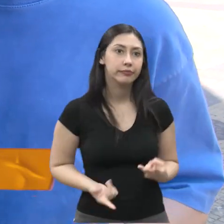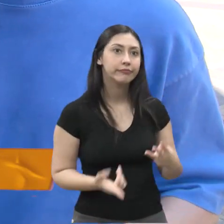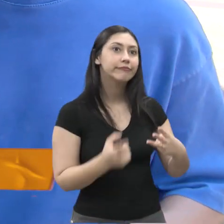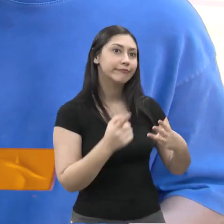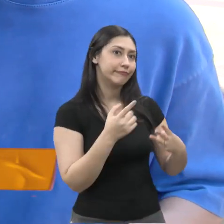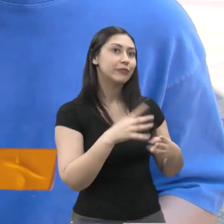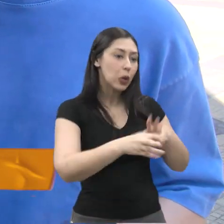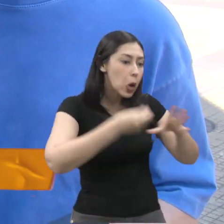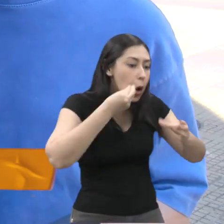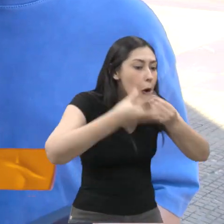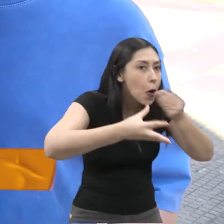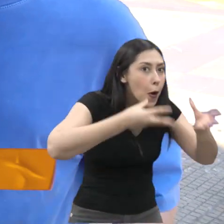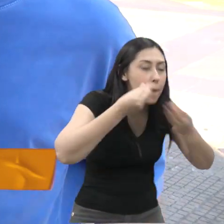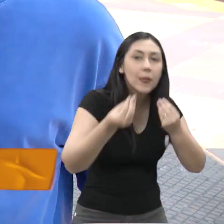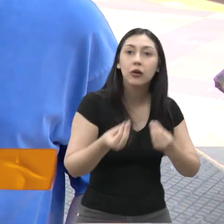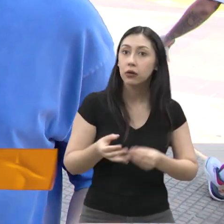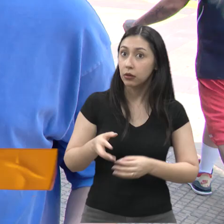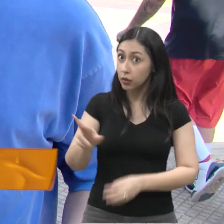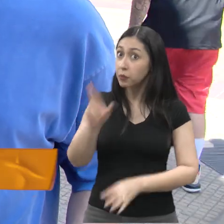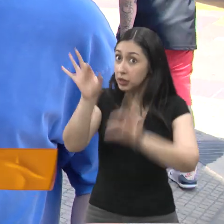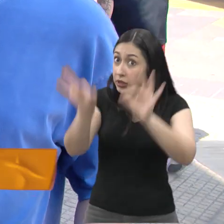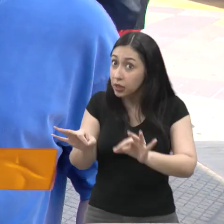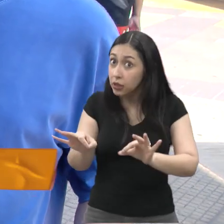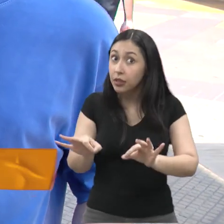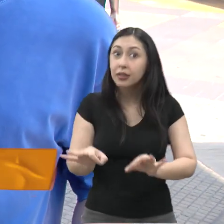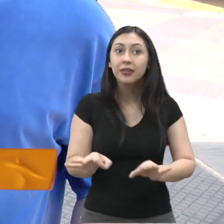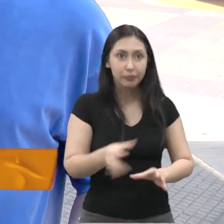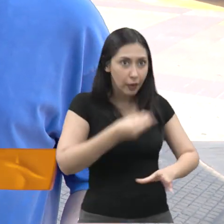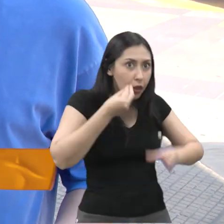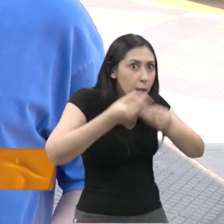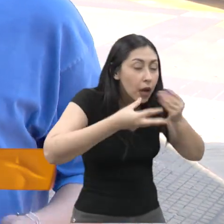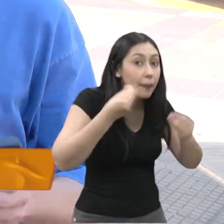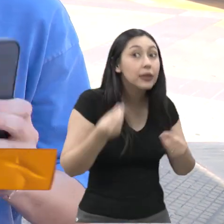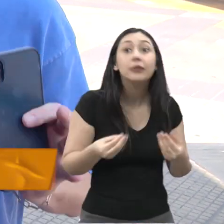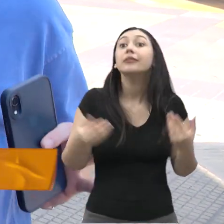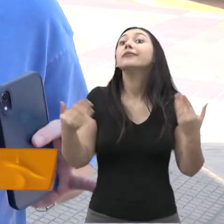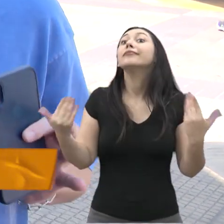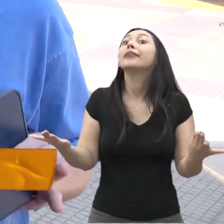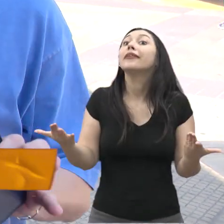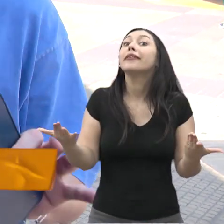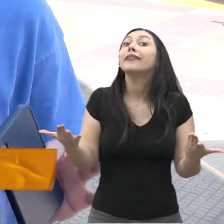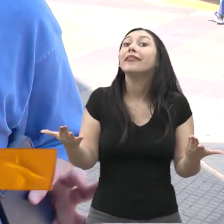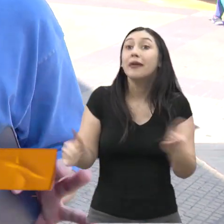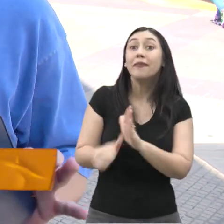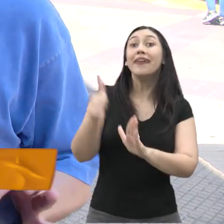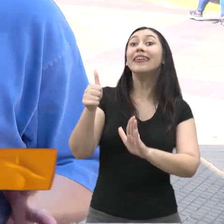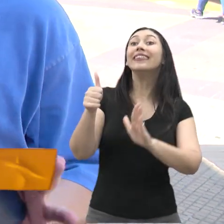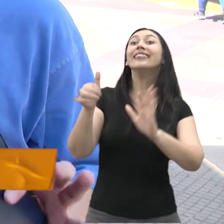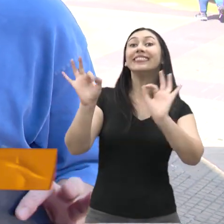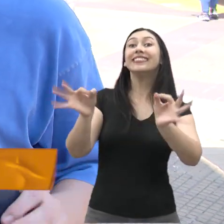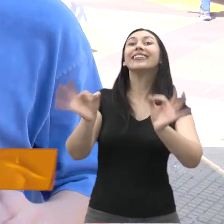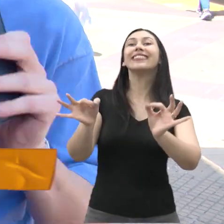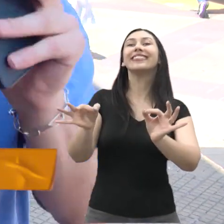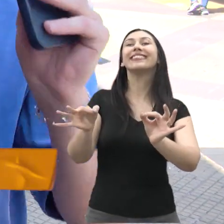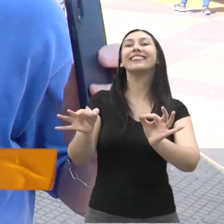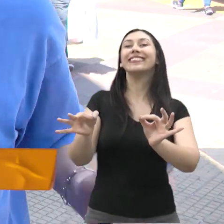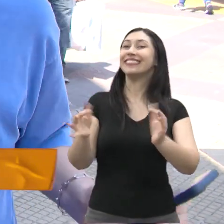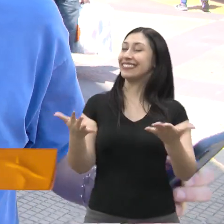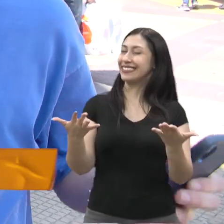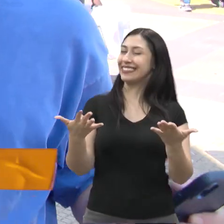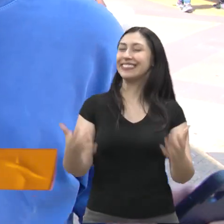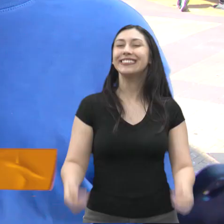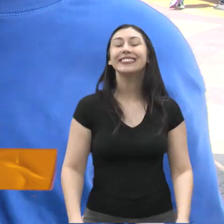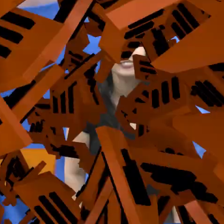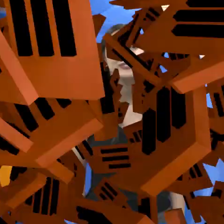as mãos mesmo. Tá certa da sua resposta? Com as mãos. E vamos ver se a gente tem uma primeira pessoa que acertou a nossa pergunta. Coloca